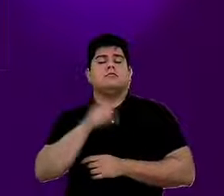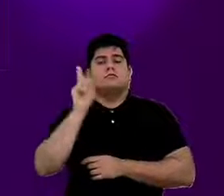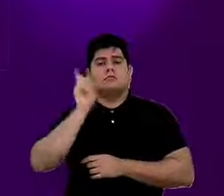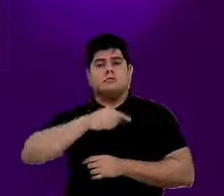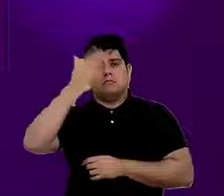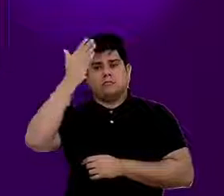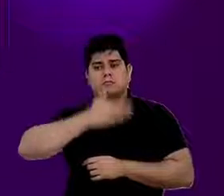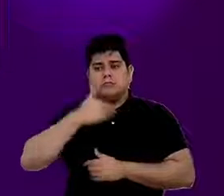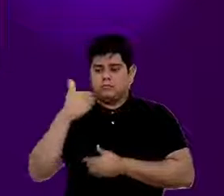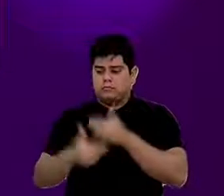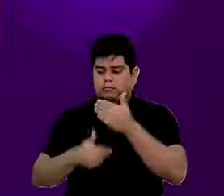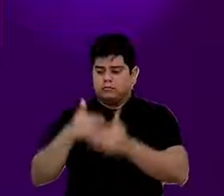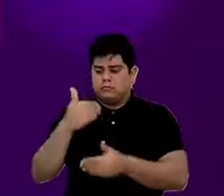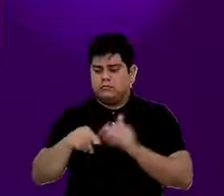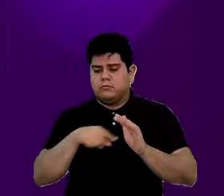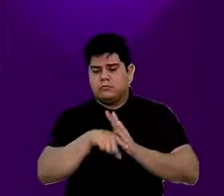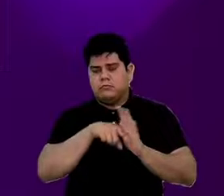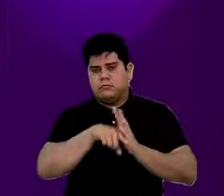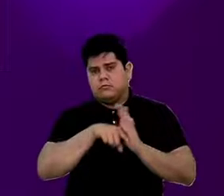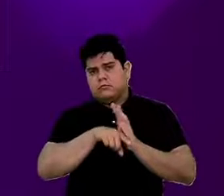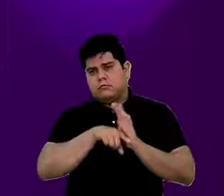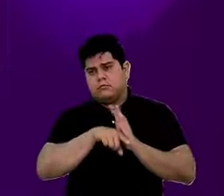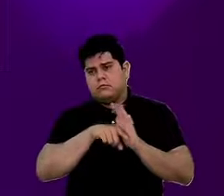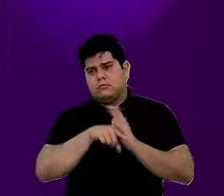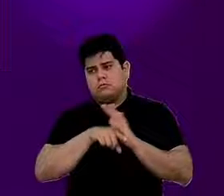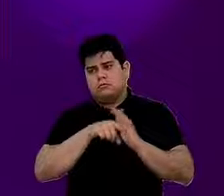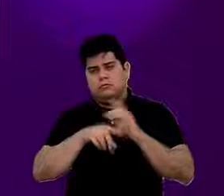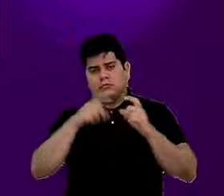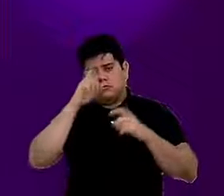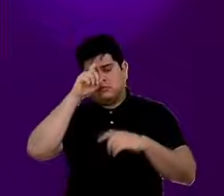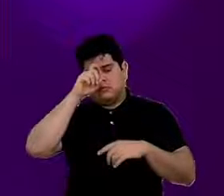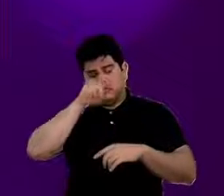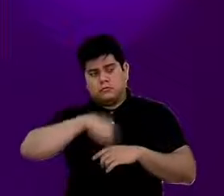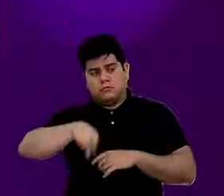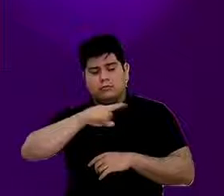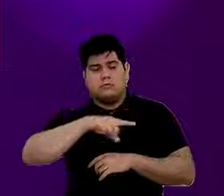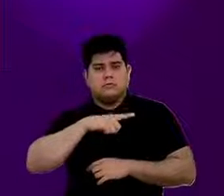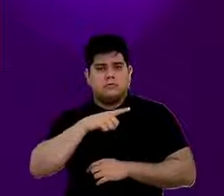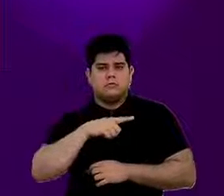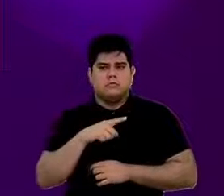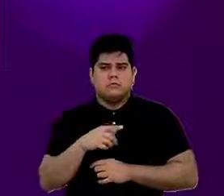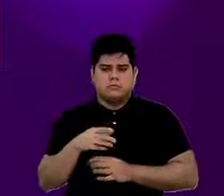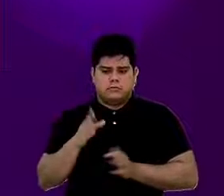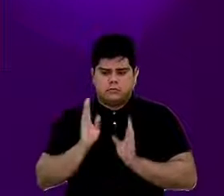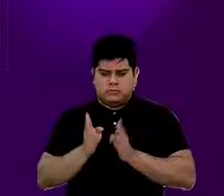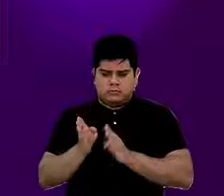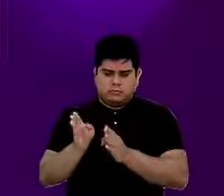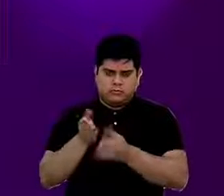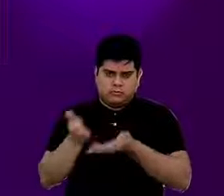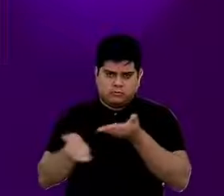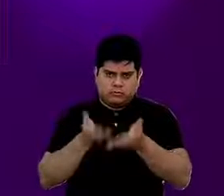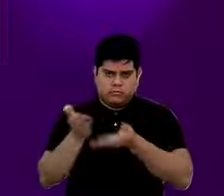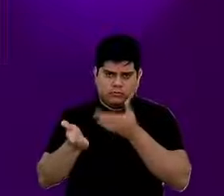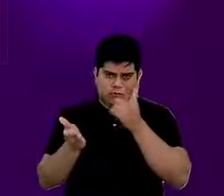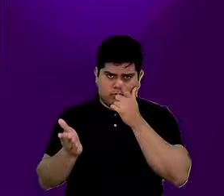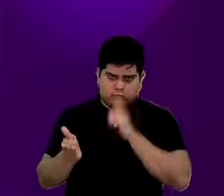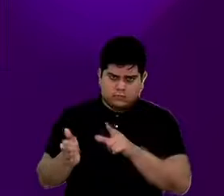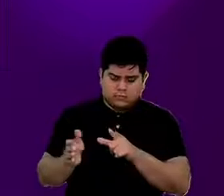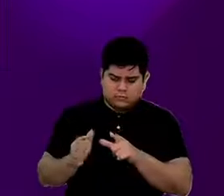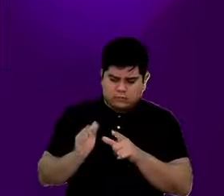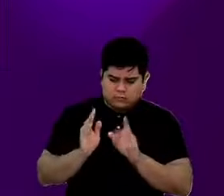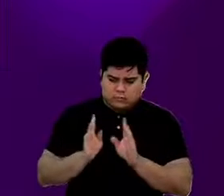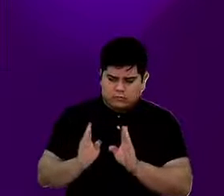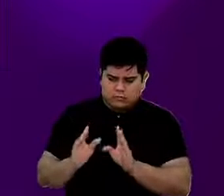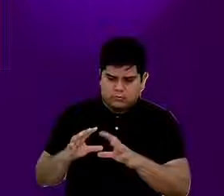dos processos de pesquisa, as pesquisas clínicas, que quando a gente tem uma linha de cuidado em que a gente consegue segmentar esses